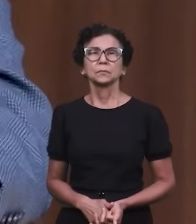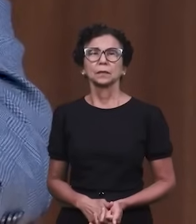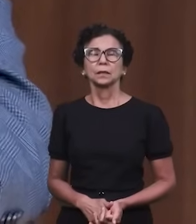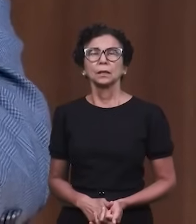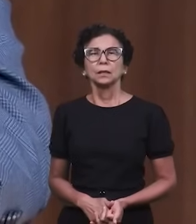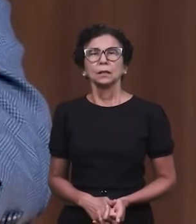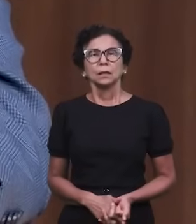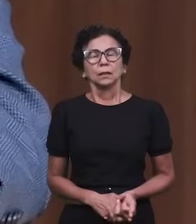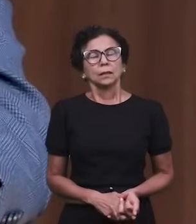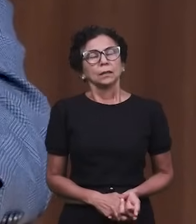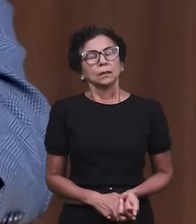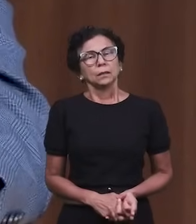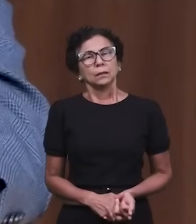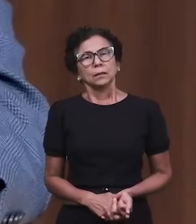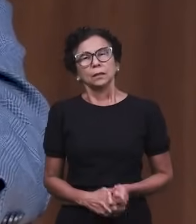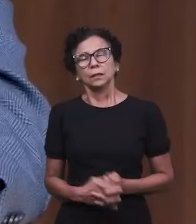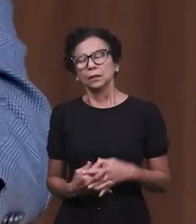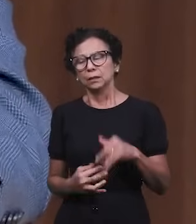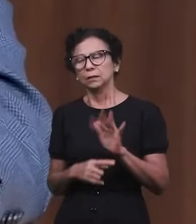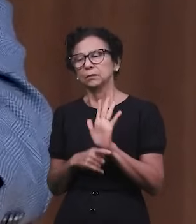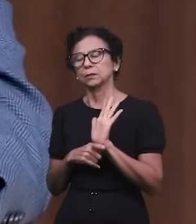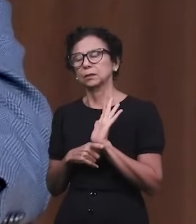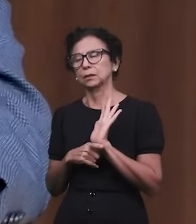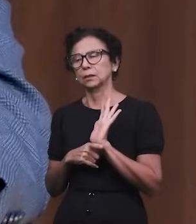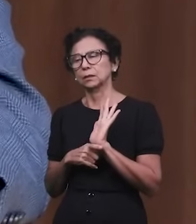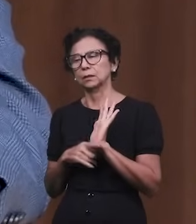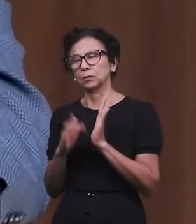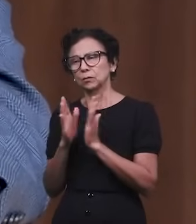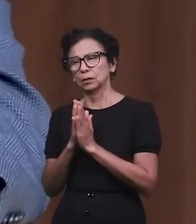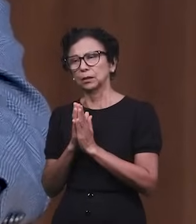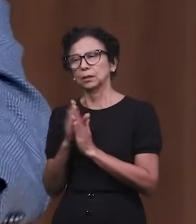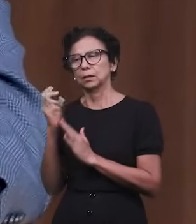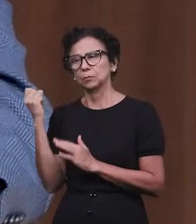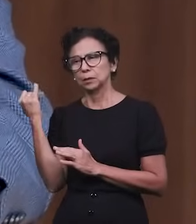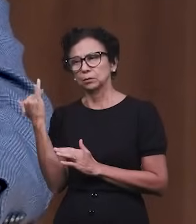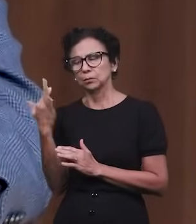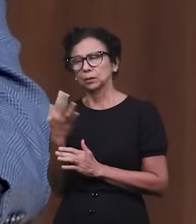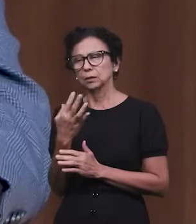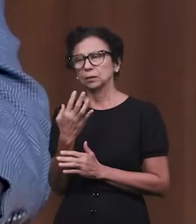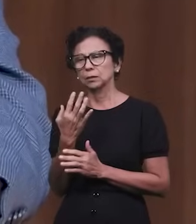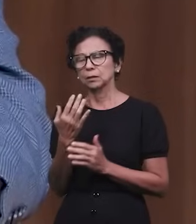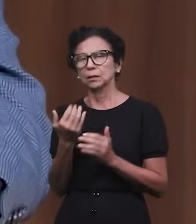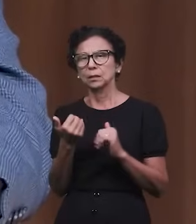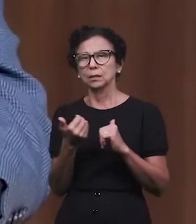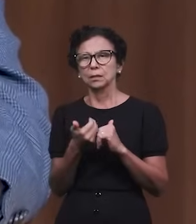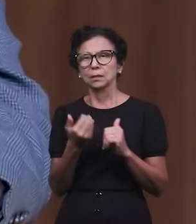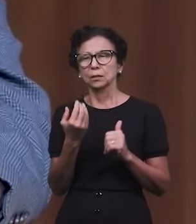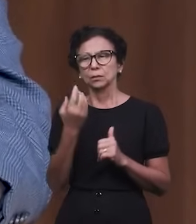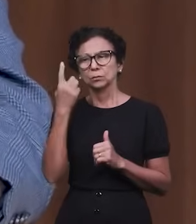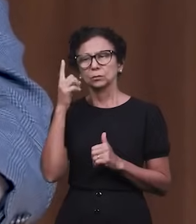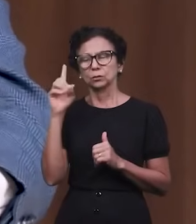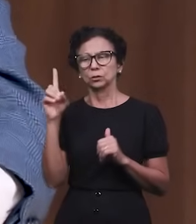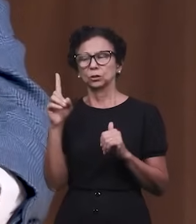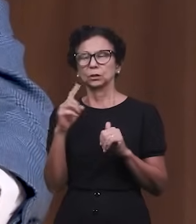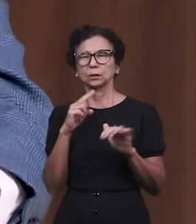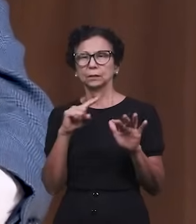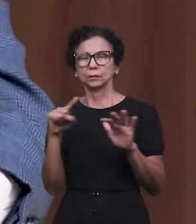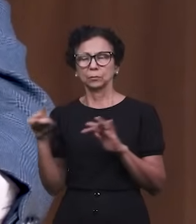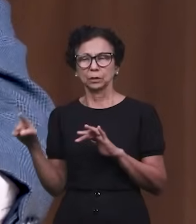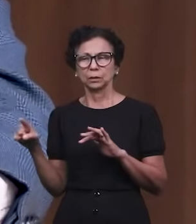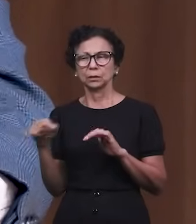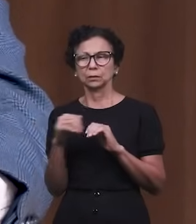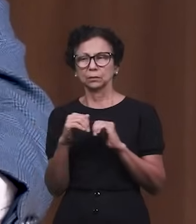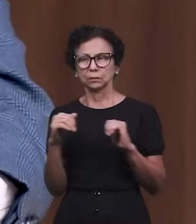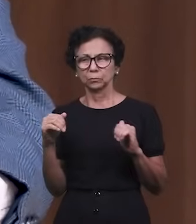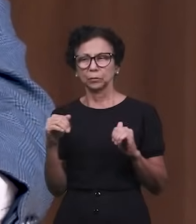Eu vou te ajudar, nós vamos orar, você vai madrugar, você vai jejuar, tira um dia na semana para fazer uma madrugada e